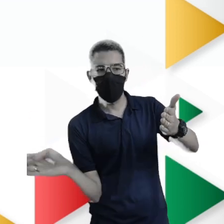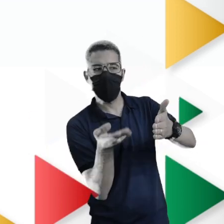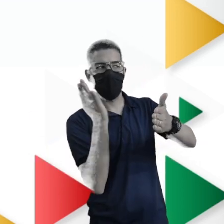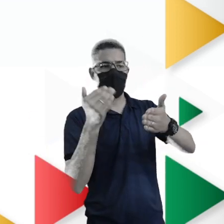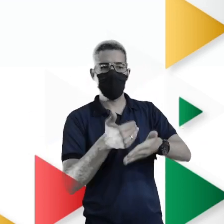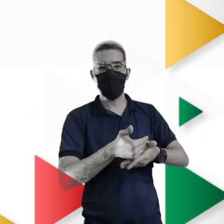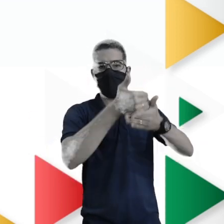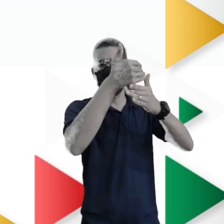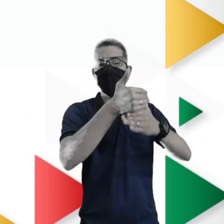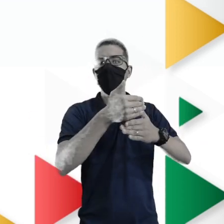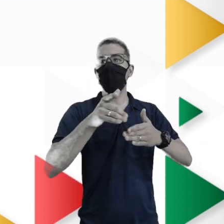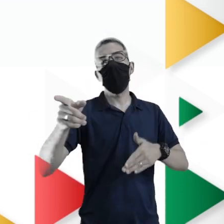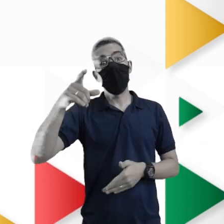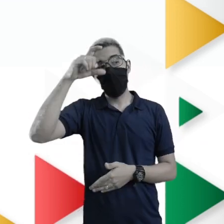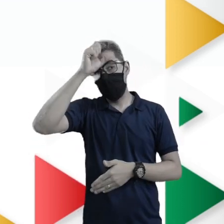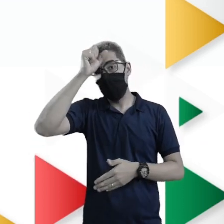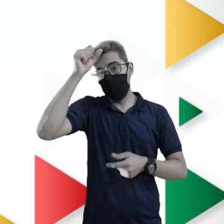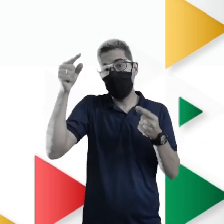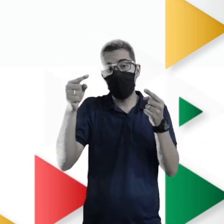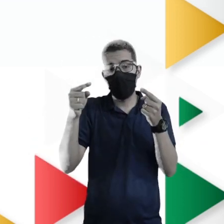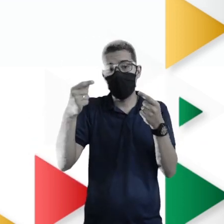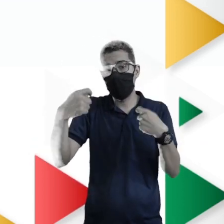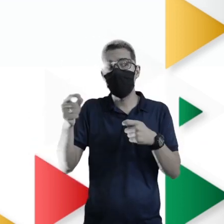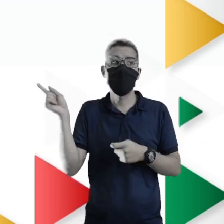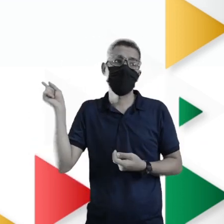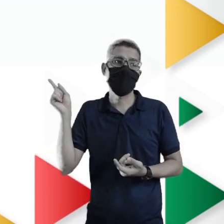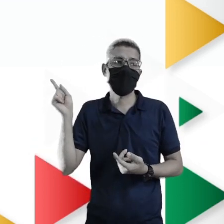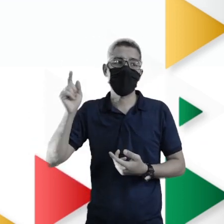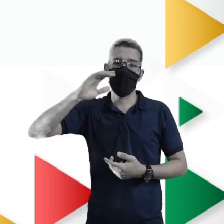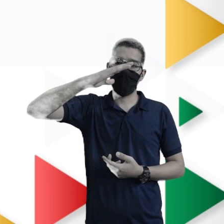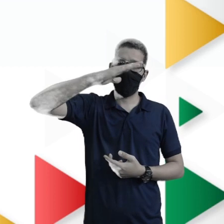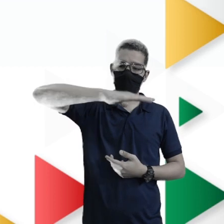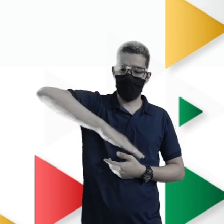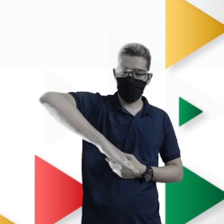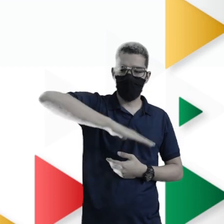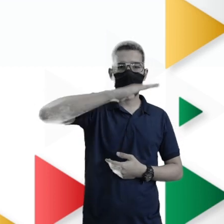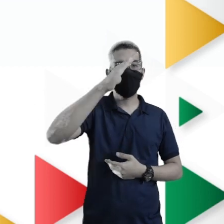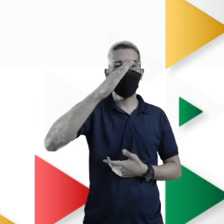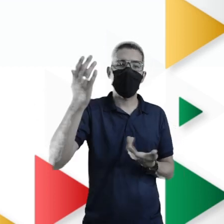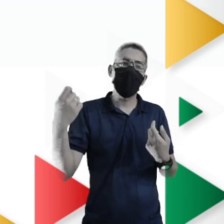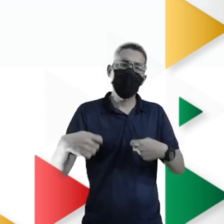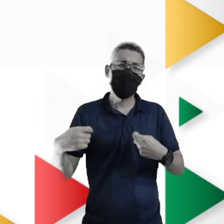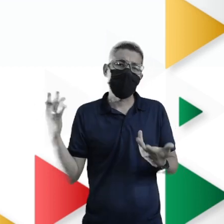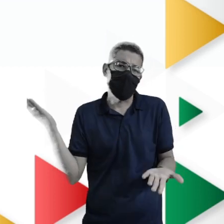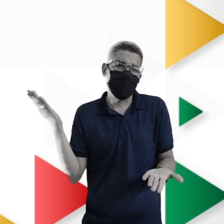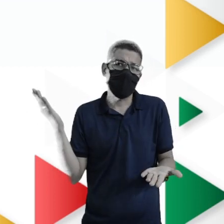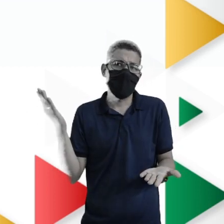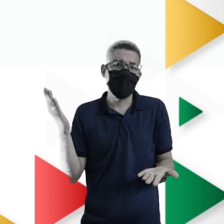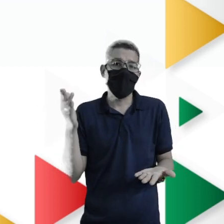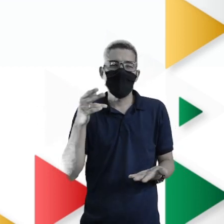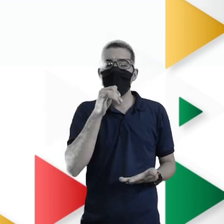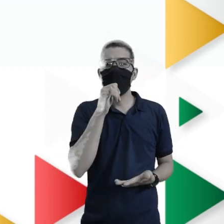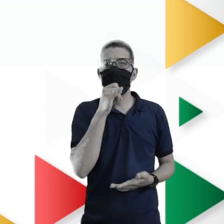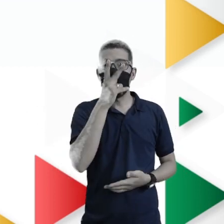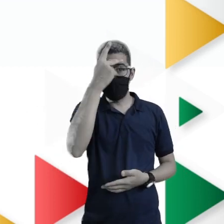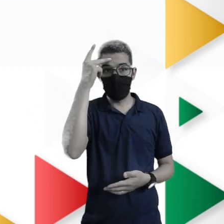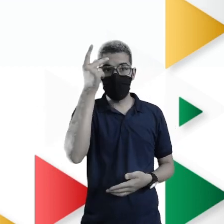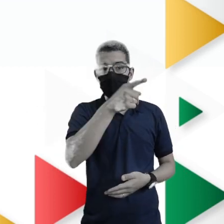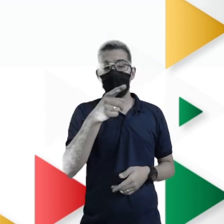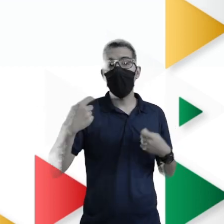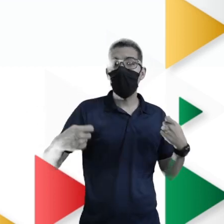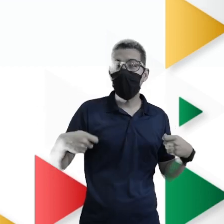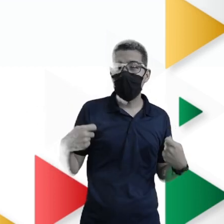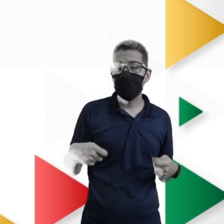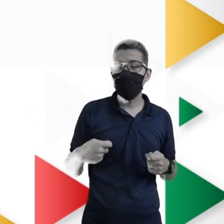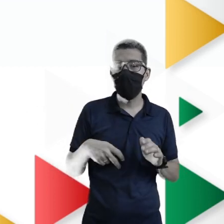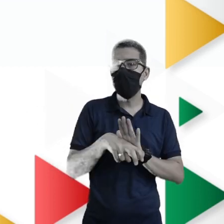de aprender sobre a inclinação da rampa para aqueles que pedem, que têm a